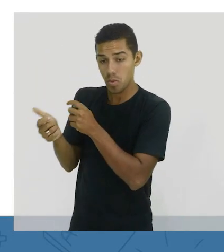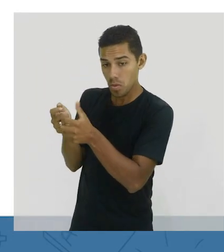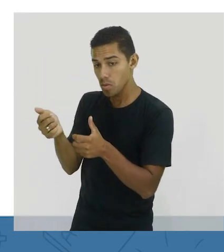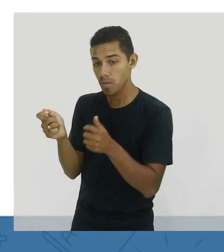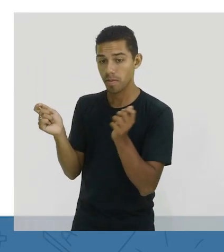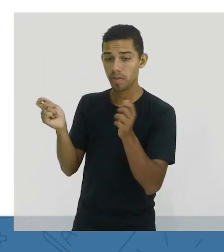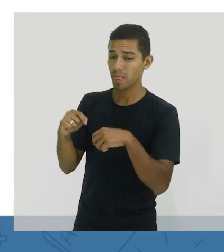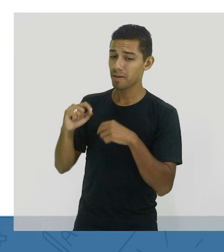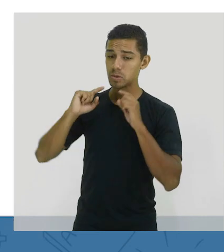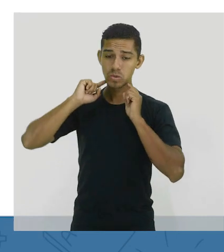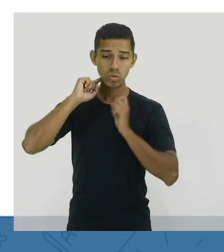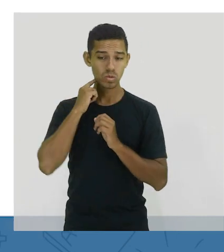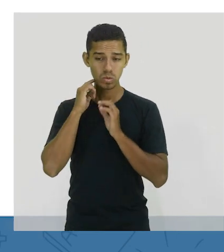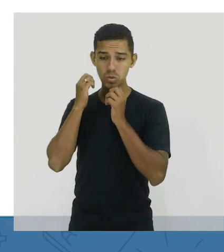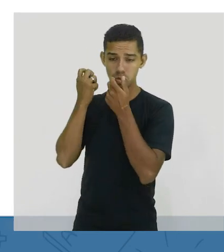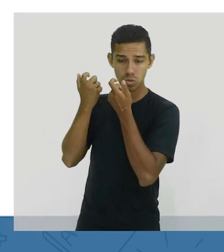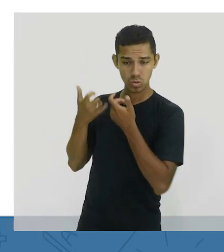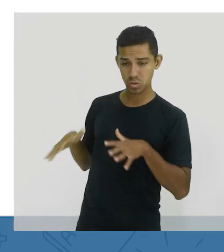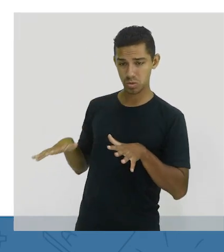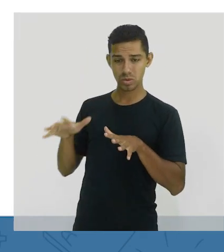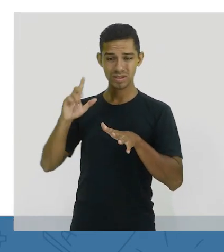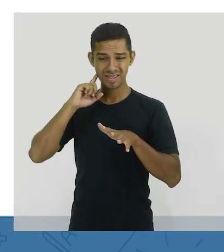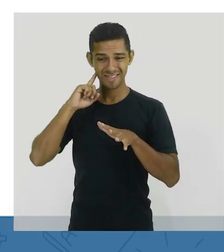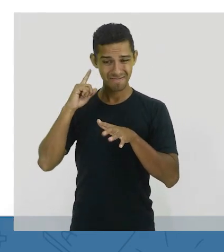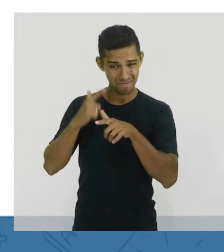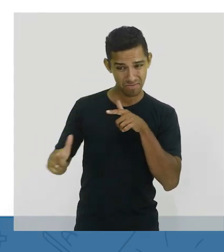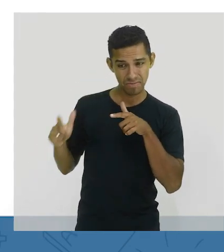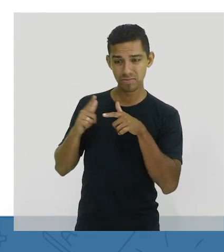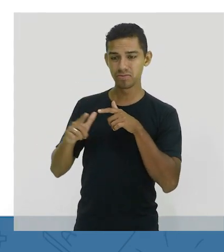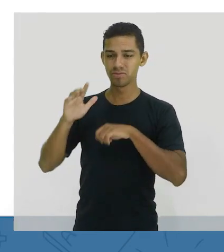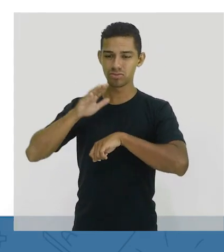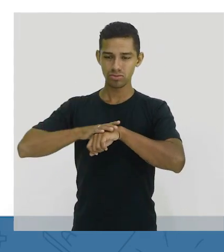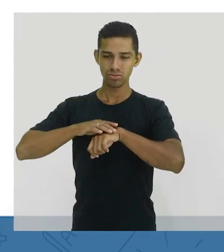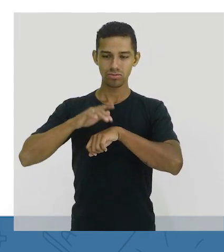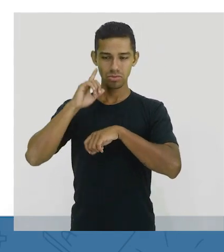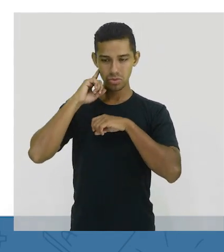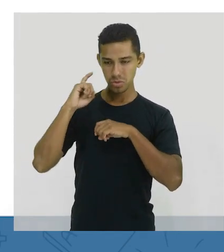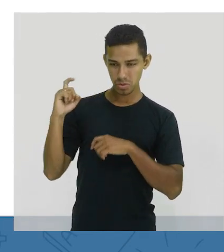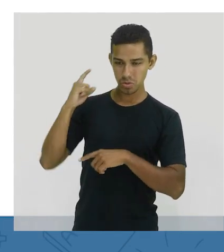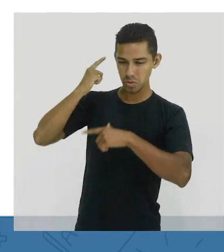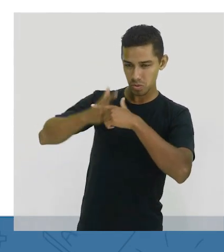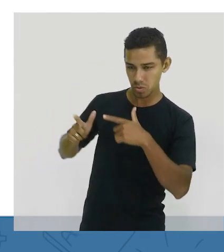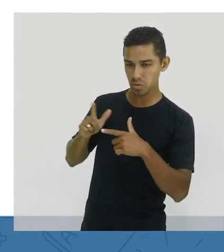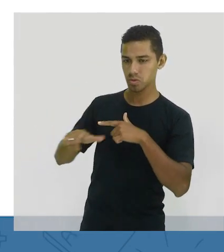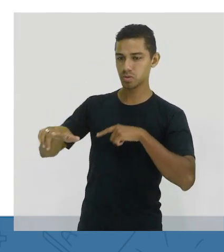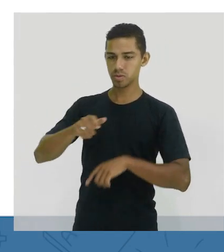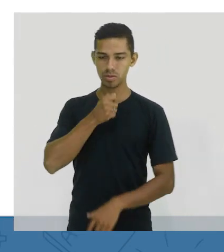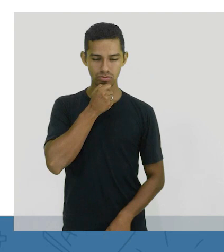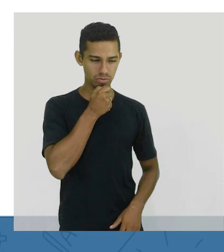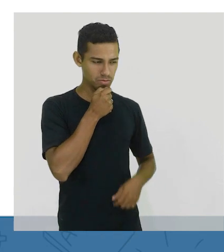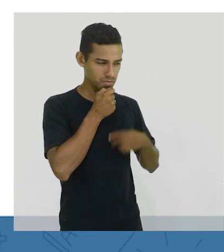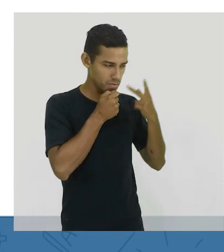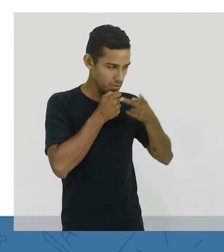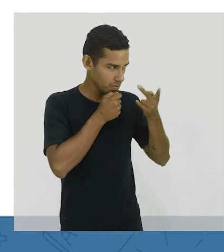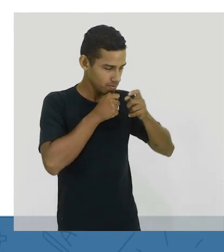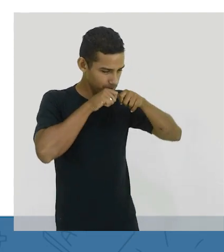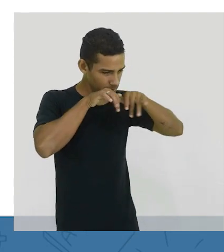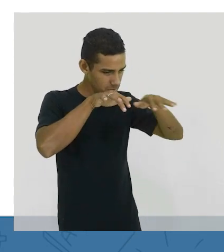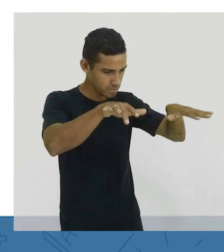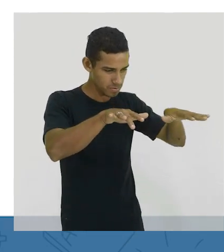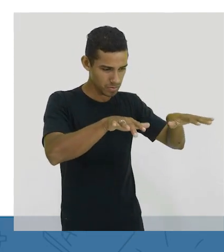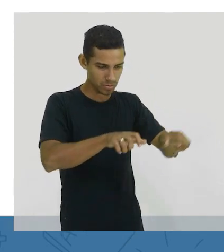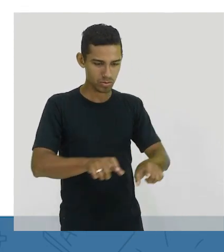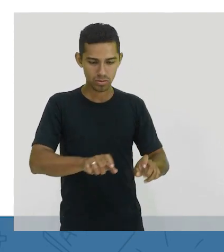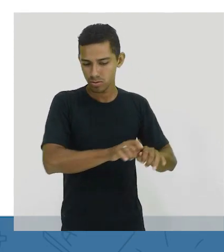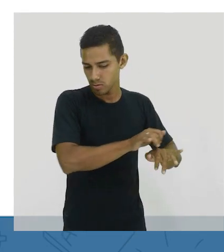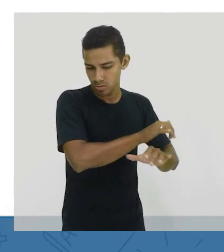indesejáveis. Para isso, microfones captam o ruído do ambiente e o enviam para um